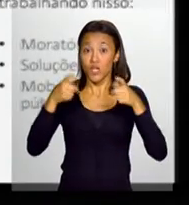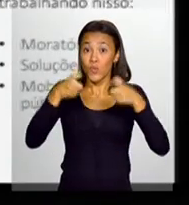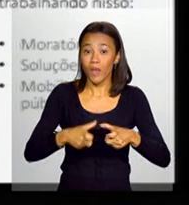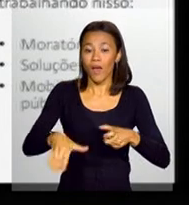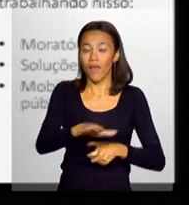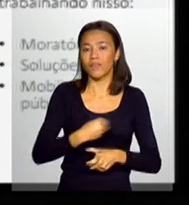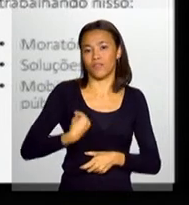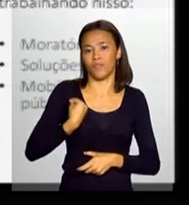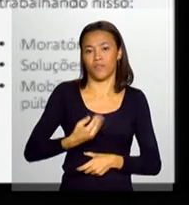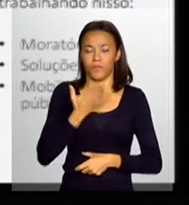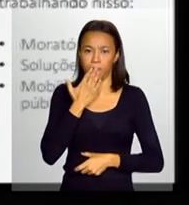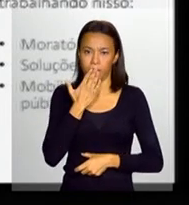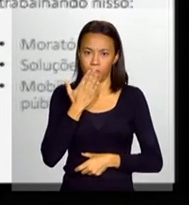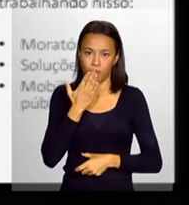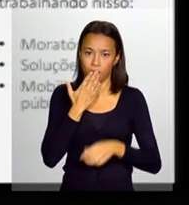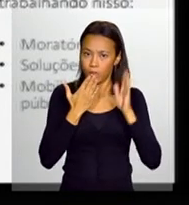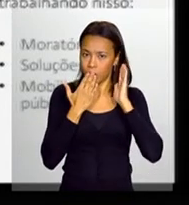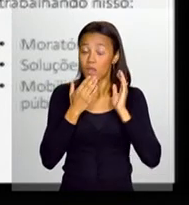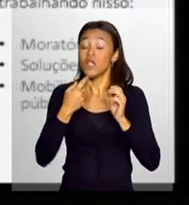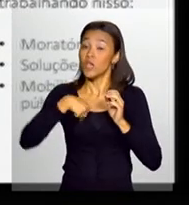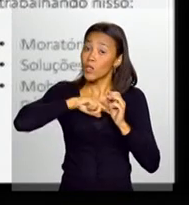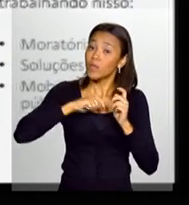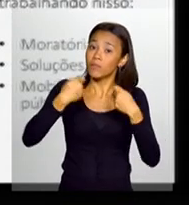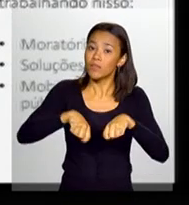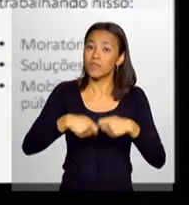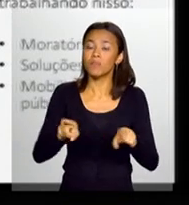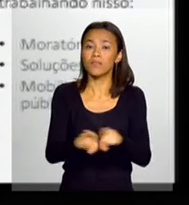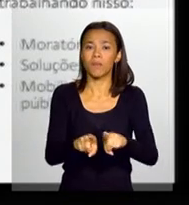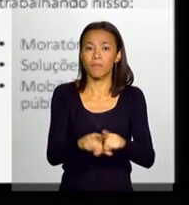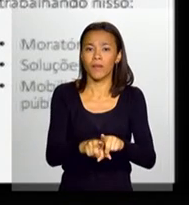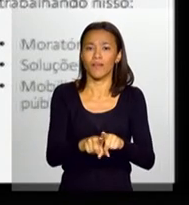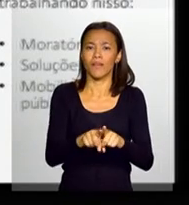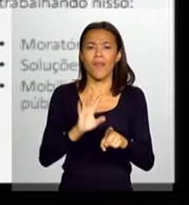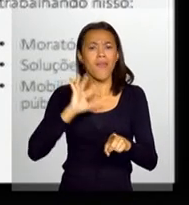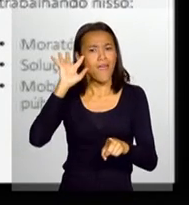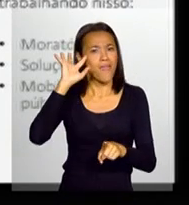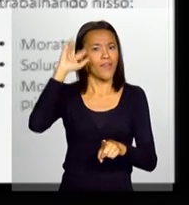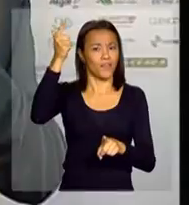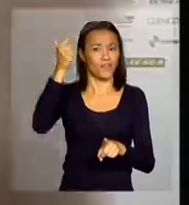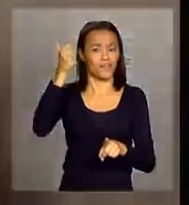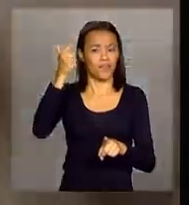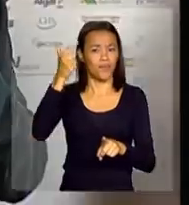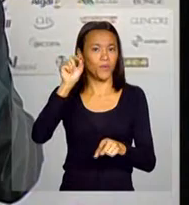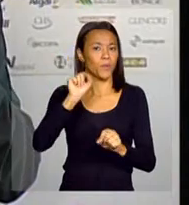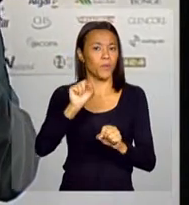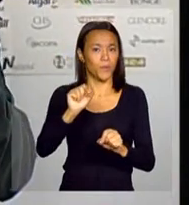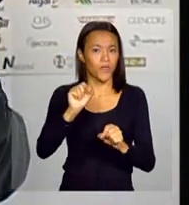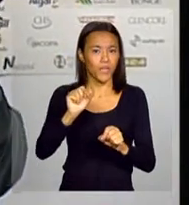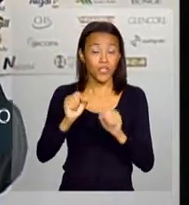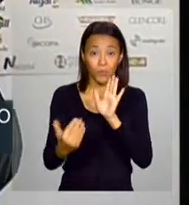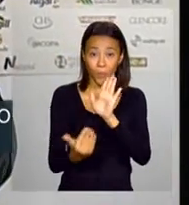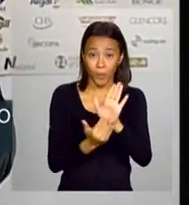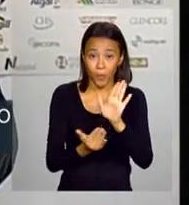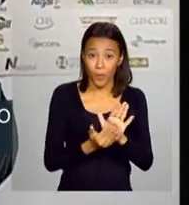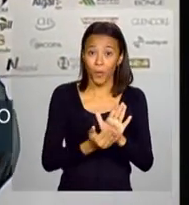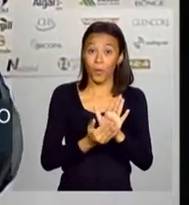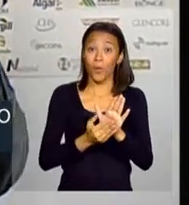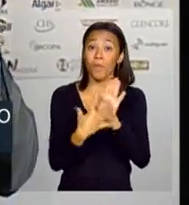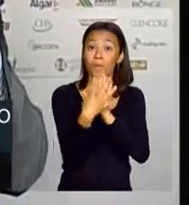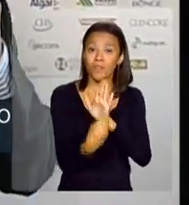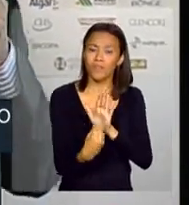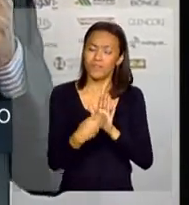Né? Nós precisamos ainda resolver o passivo de propor modelos de